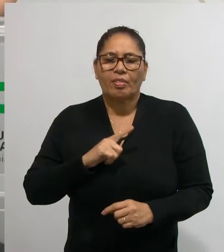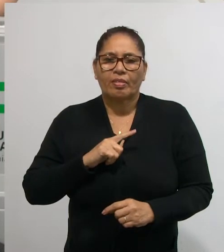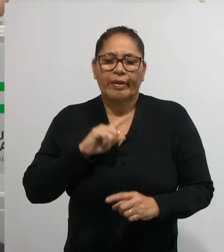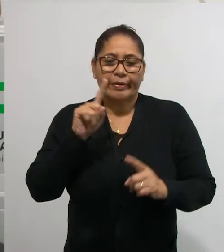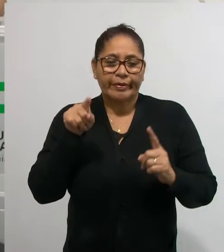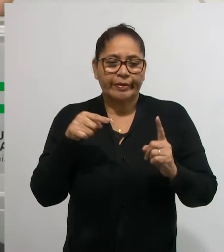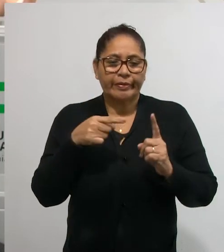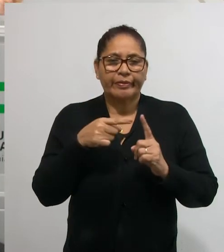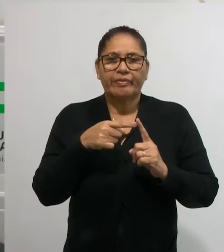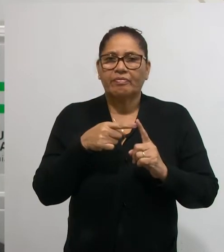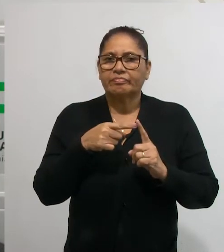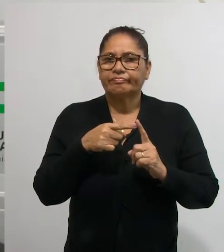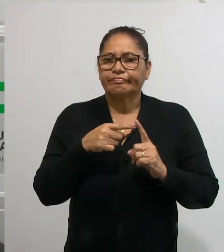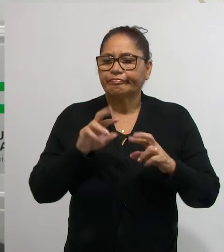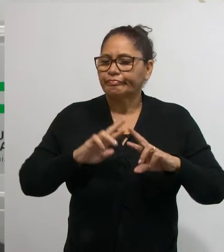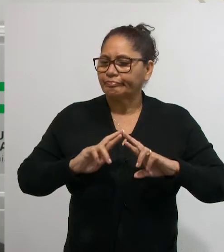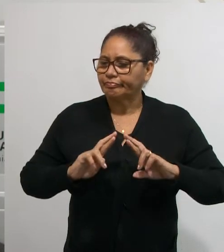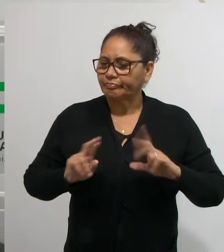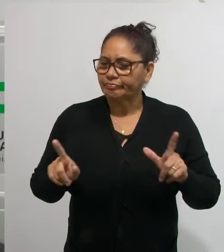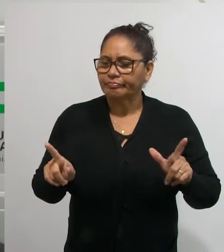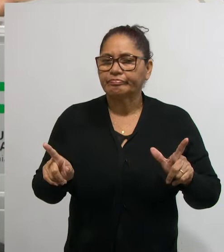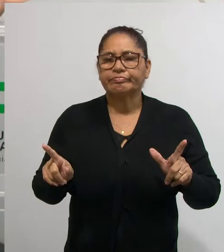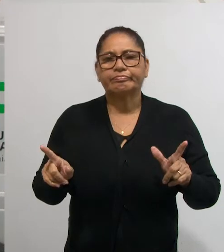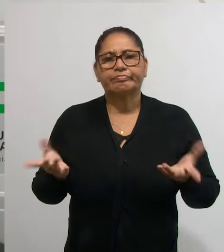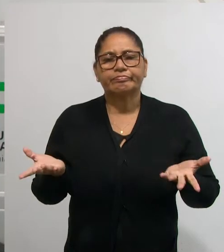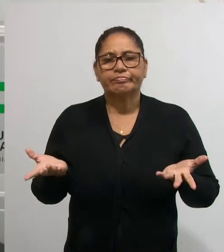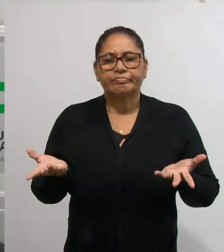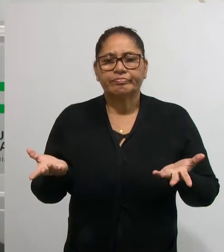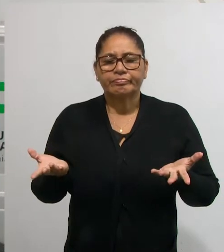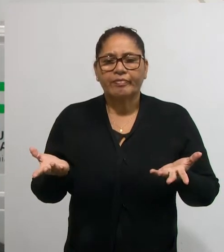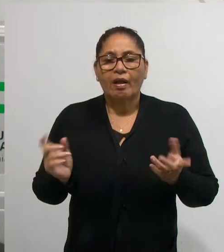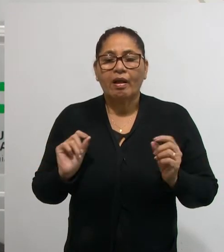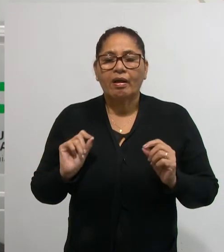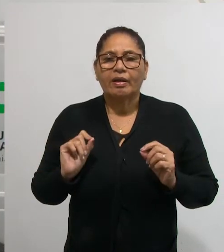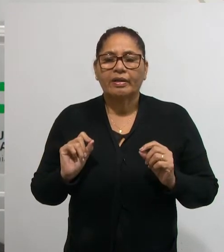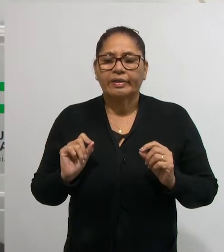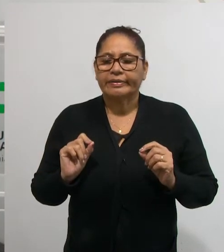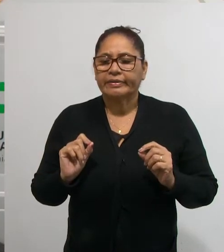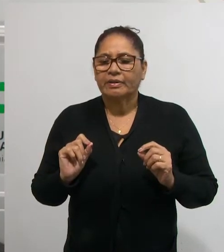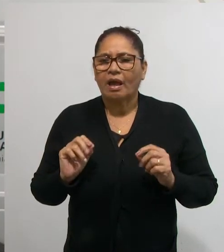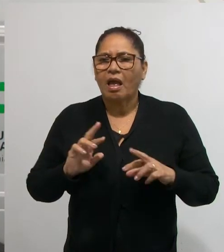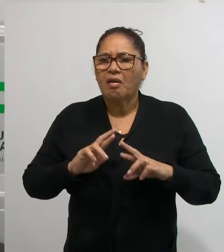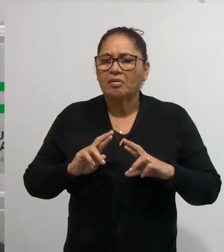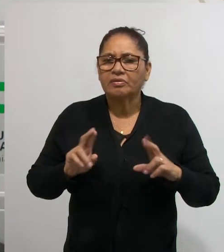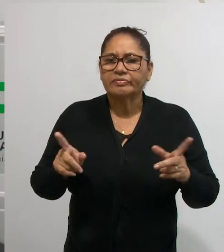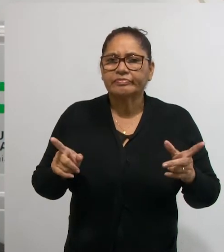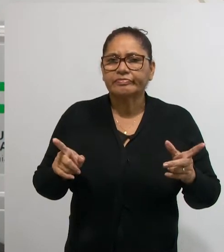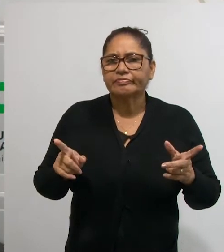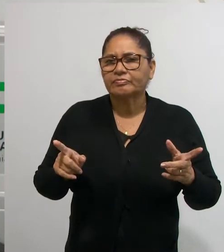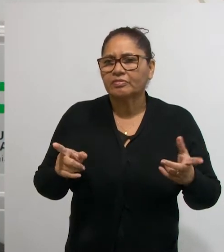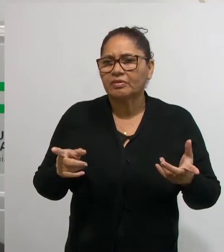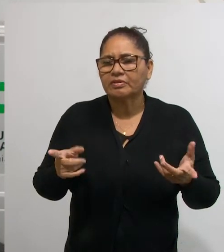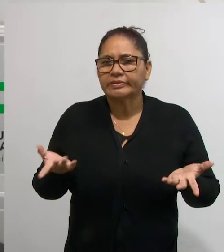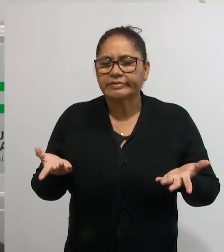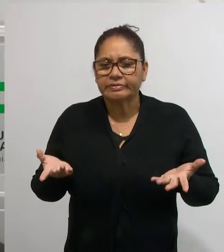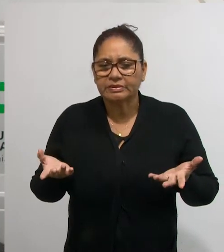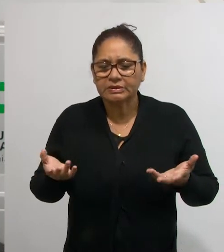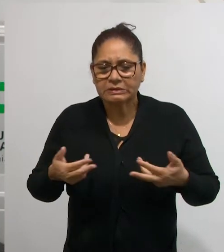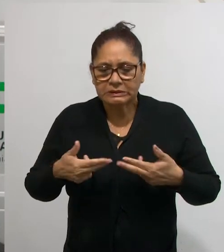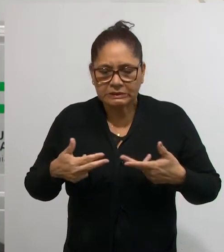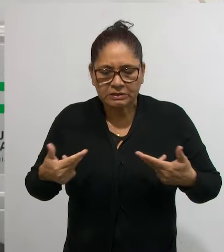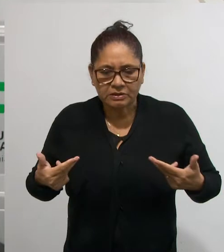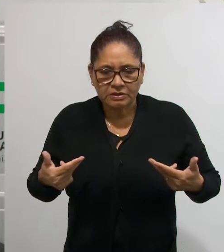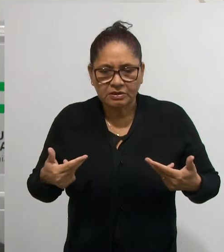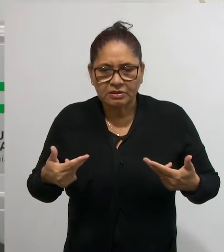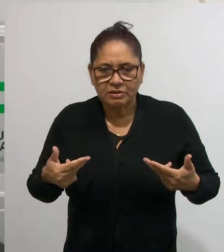objetivos opostos, né? Opostos, e aí a gente tem várias situações, porque quando, às vezes, o